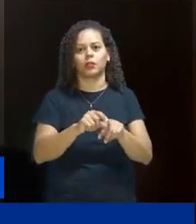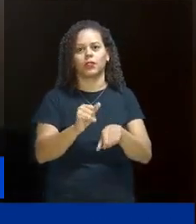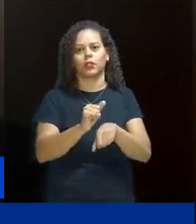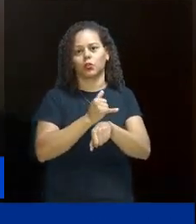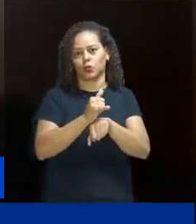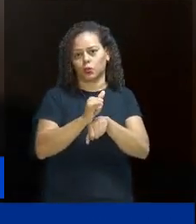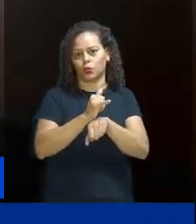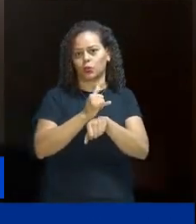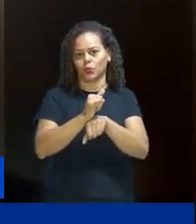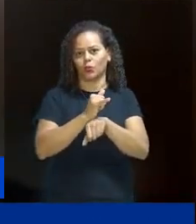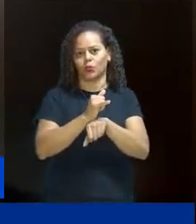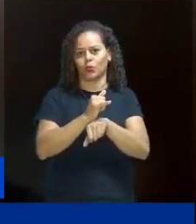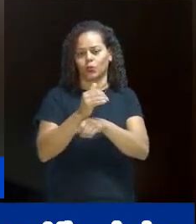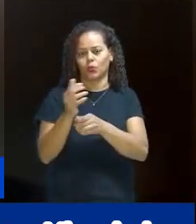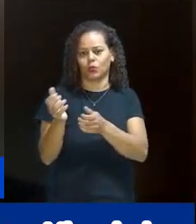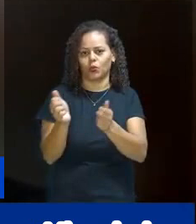YouTube.